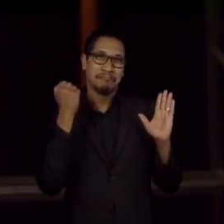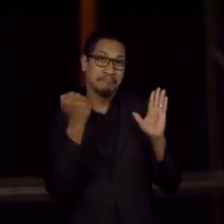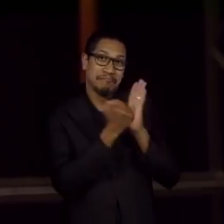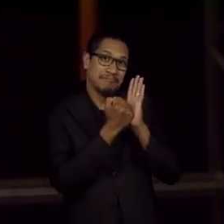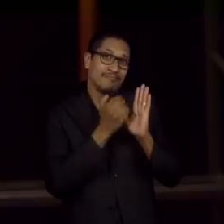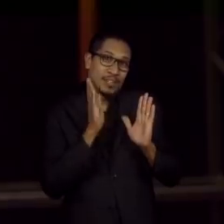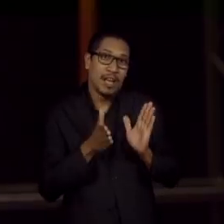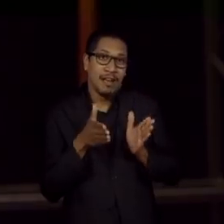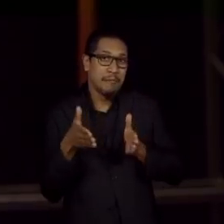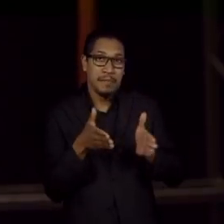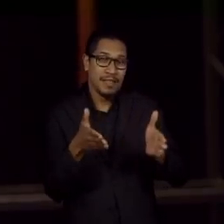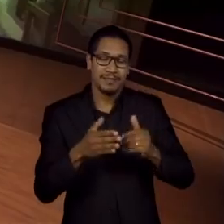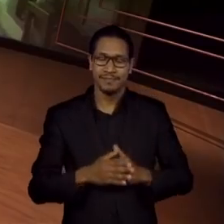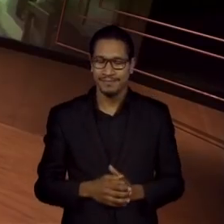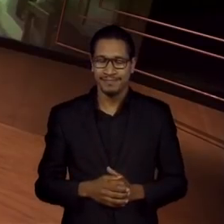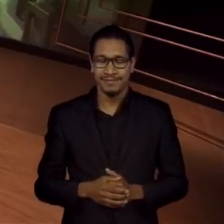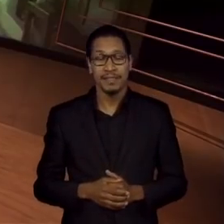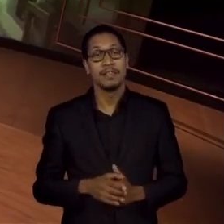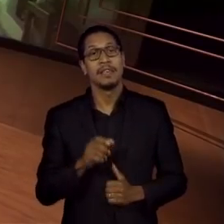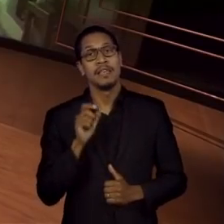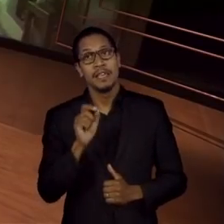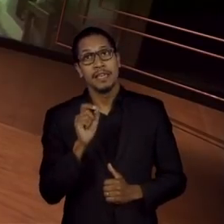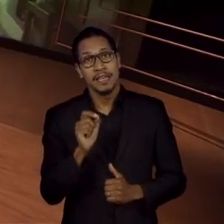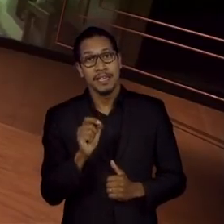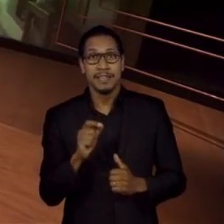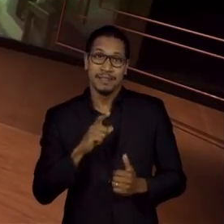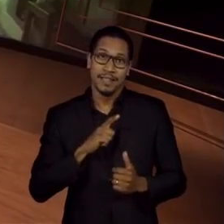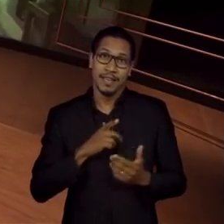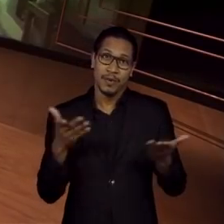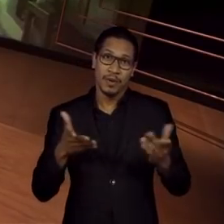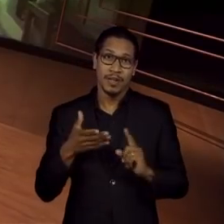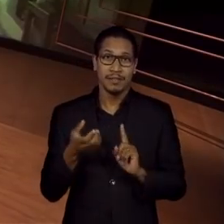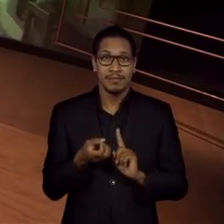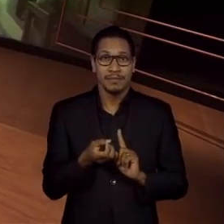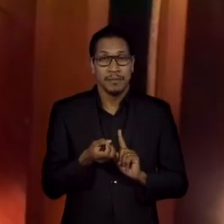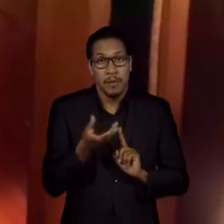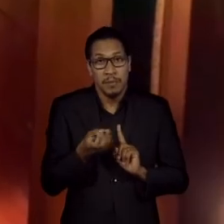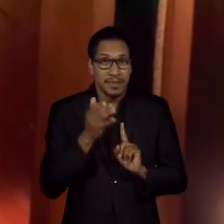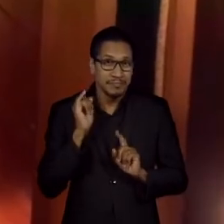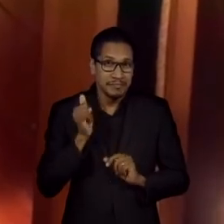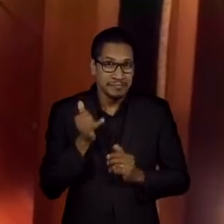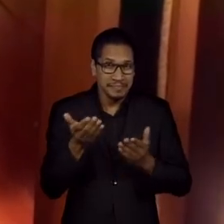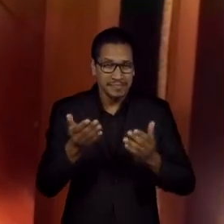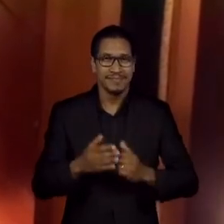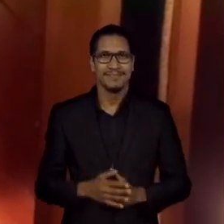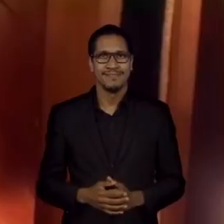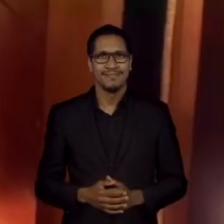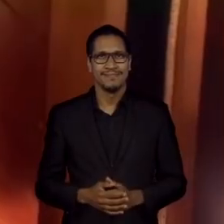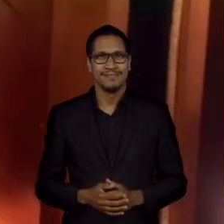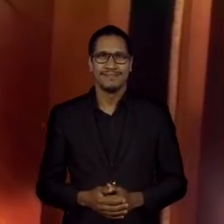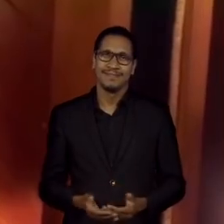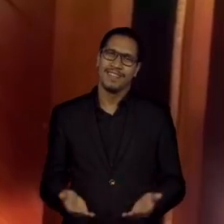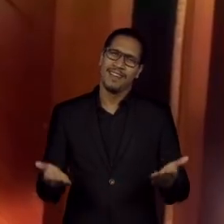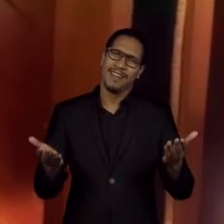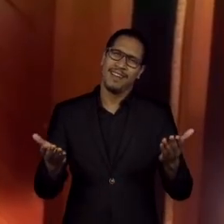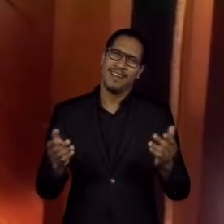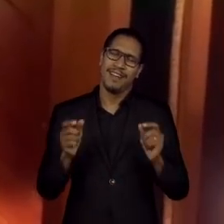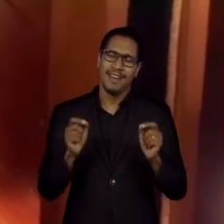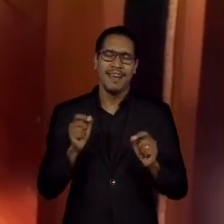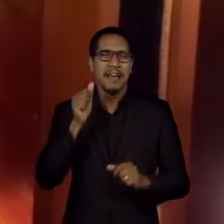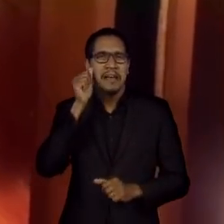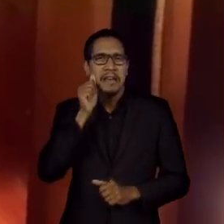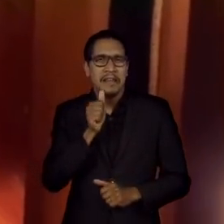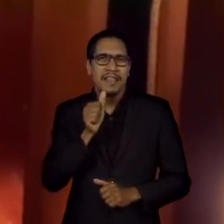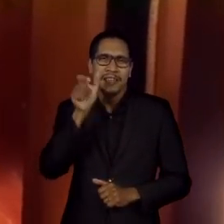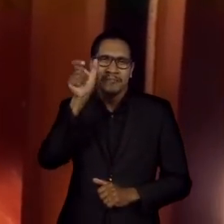é claro que não podia faltar um depoimento do Erasmo para você. Olha ele aí. Falar da Vanderleia, que maravilha,